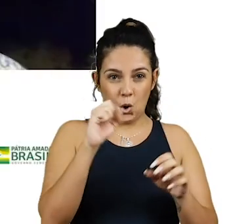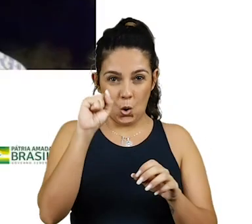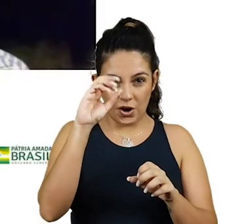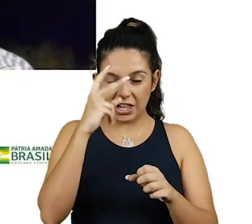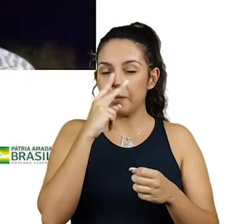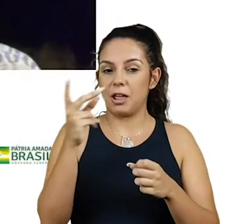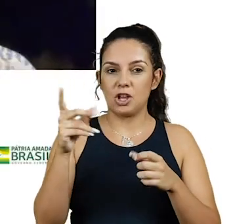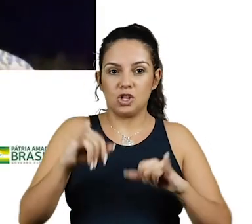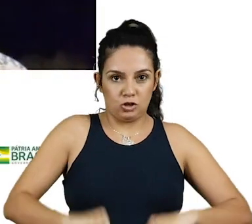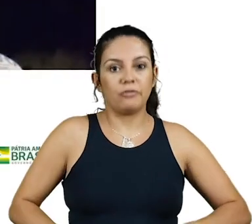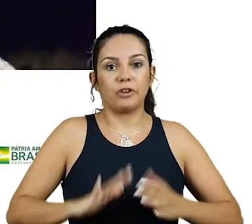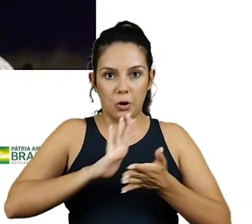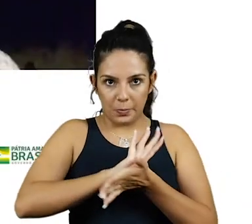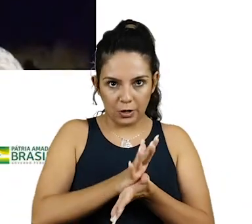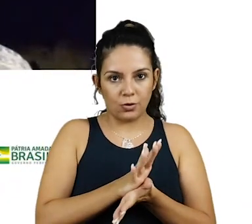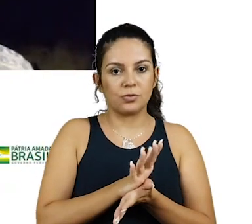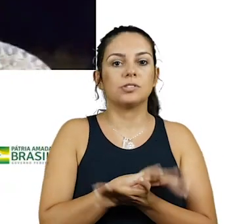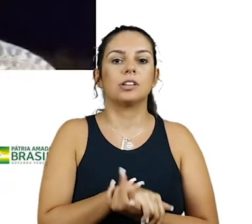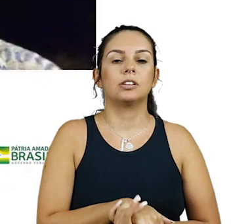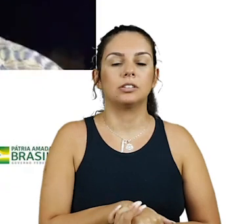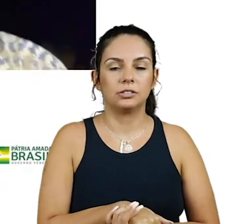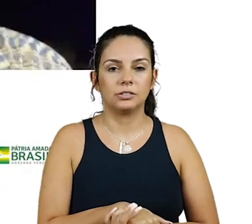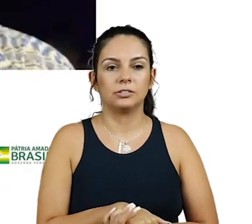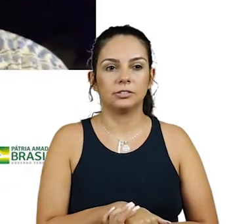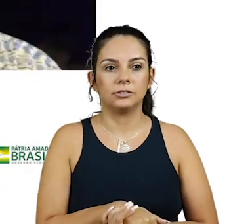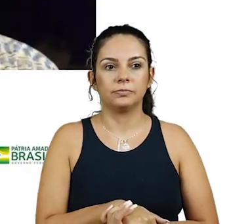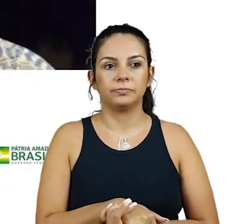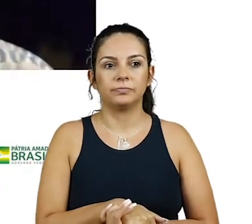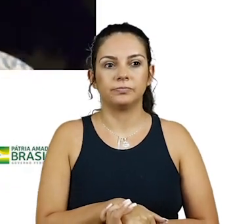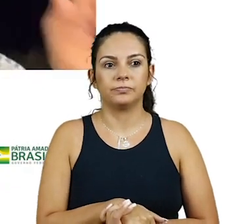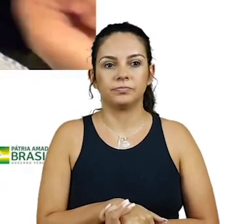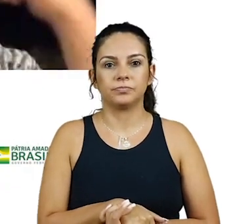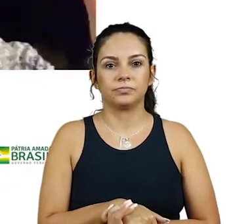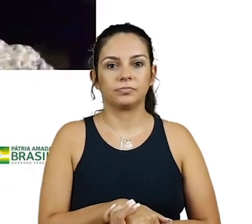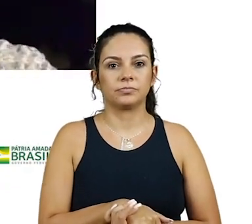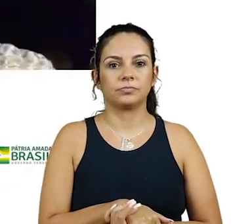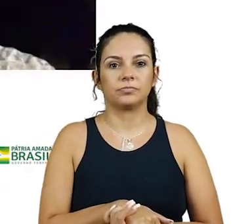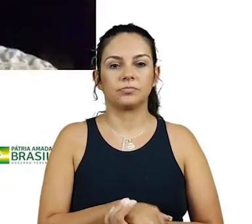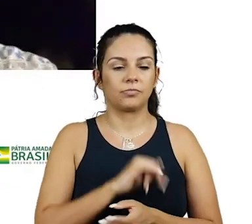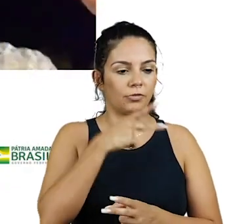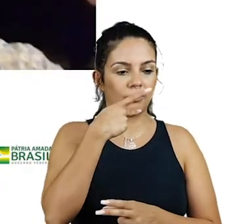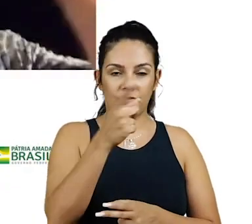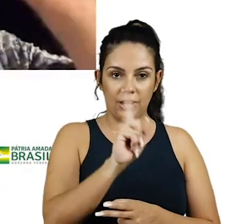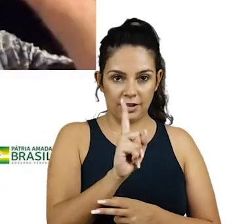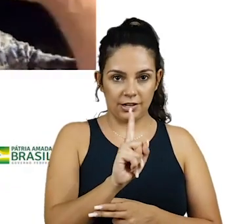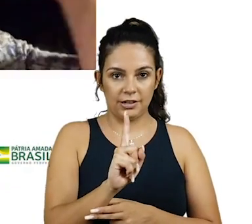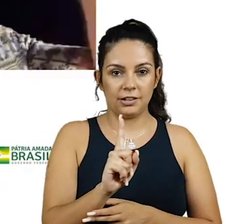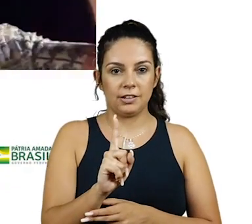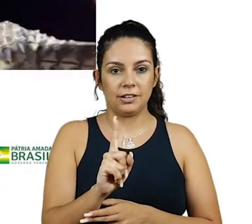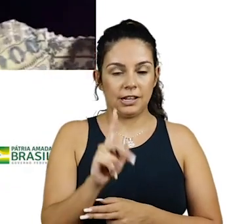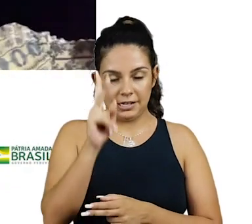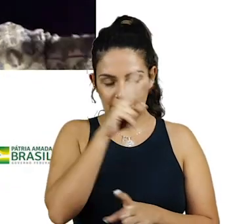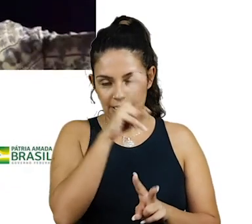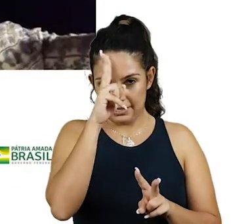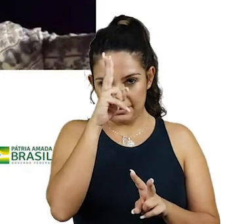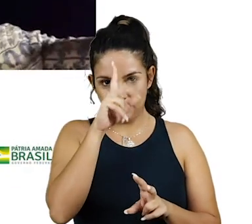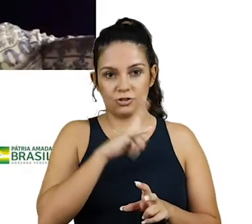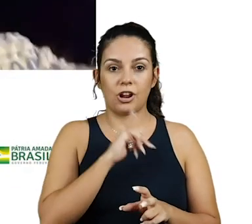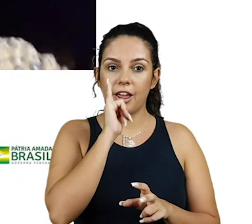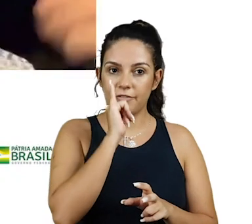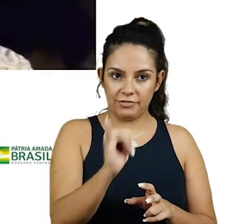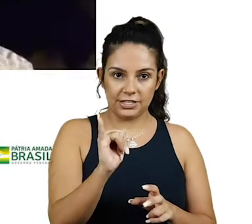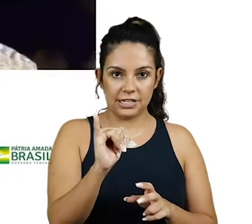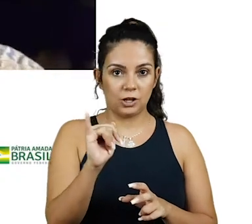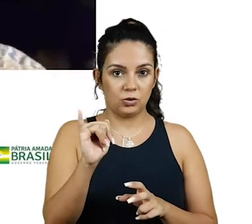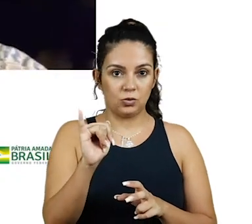até preconceito ali. Né? Mas, se ela não falasse que era Elza Soares e que pedisse para o Caetano... Ah, não, já lembrei. Tinha avisado